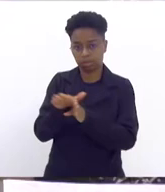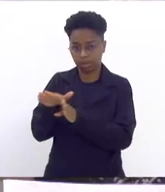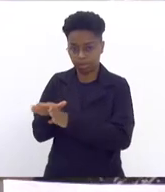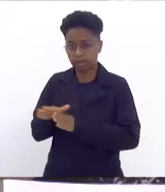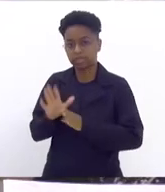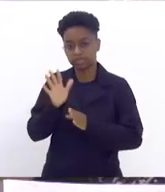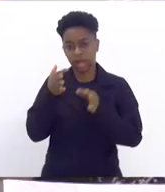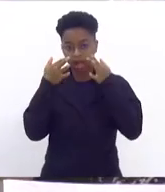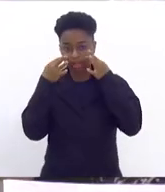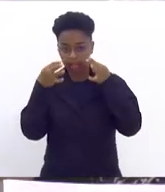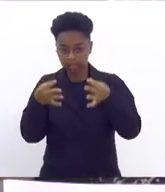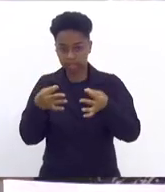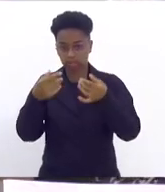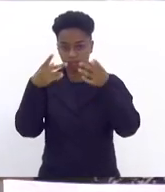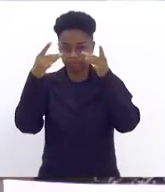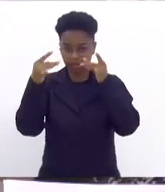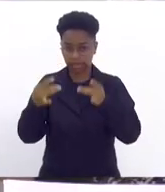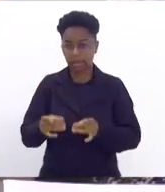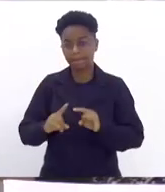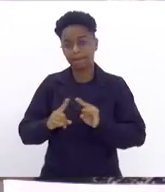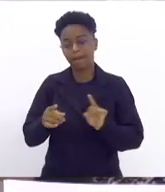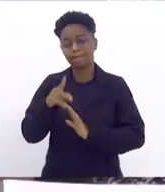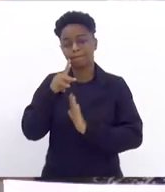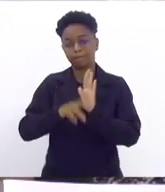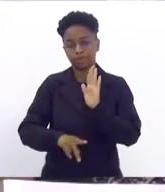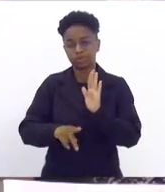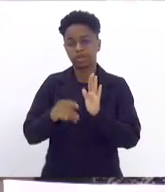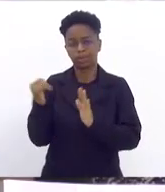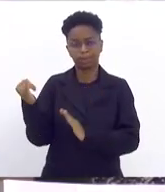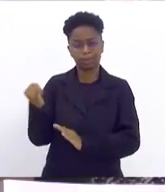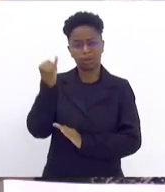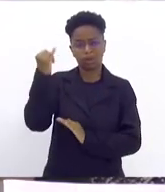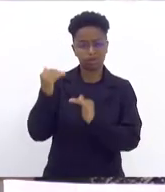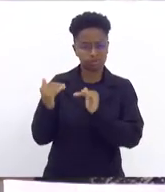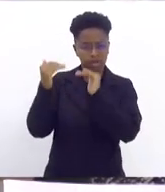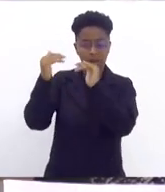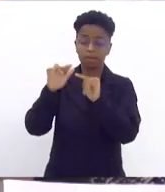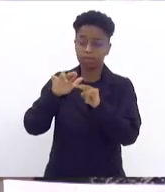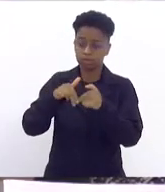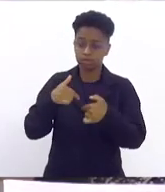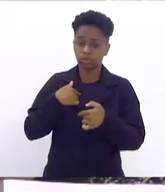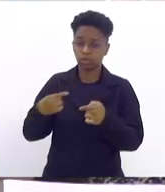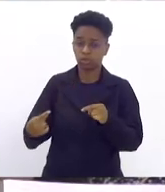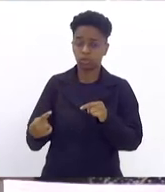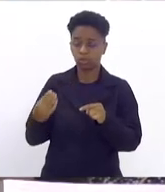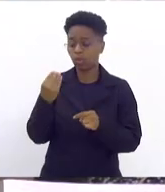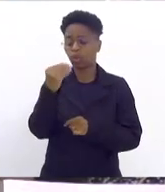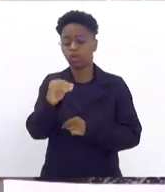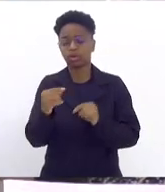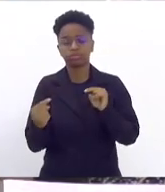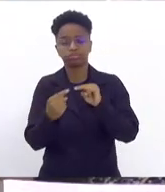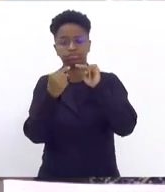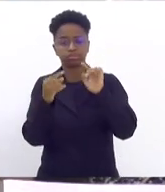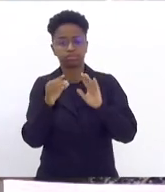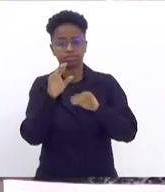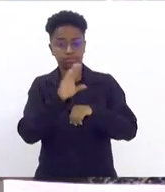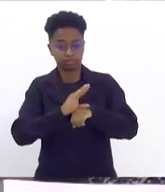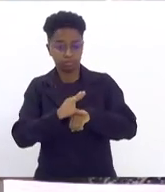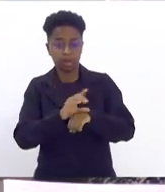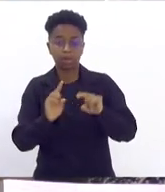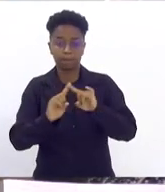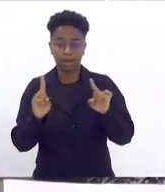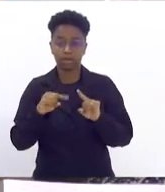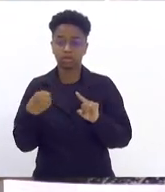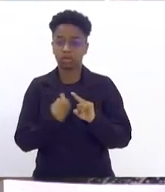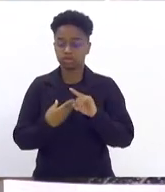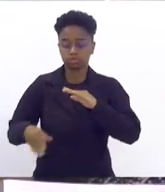questões, mas como é um projeto de bastante relevância, por isso que eu dei a constitucionalidade, mas a gente vai colocar essas duas emendas